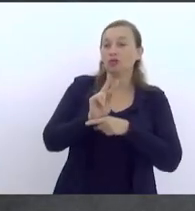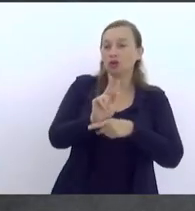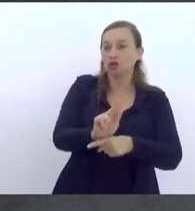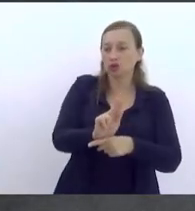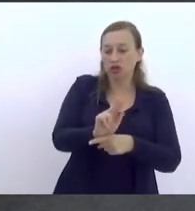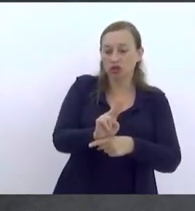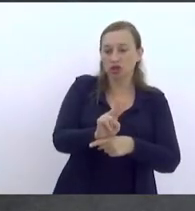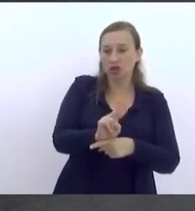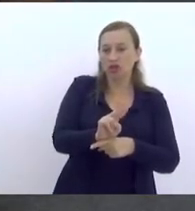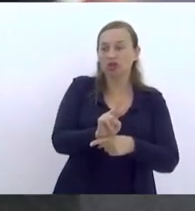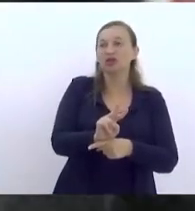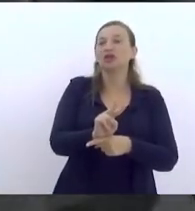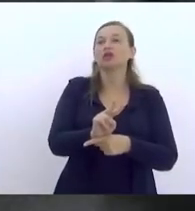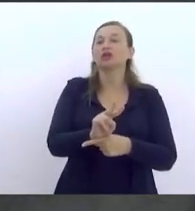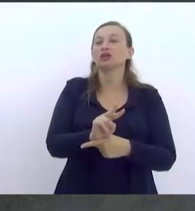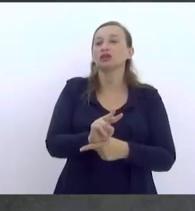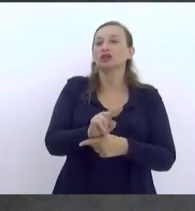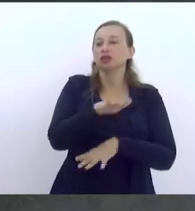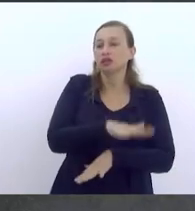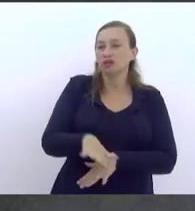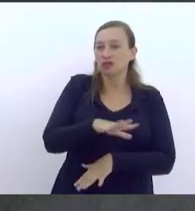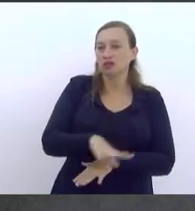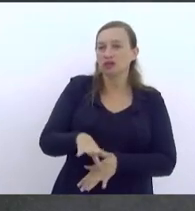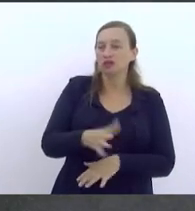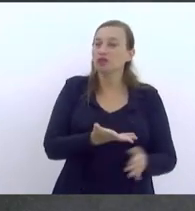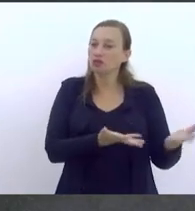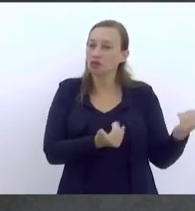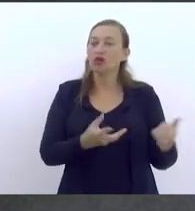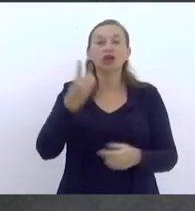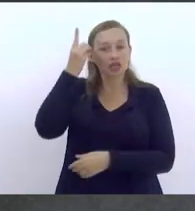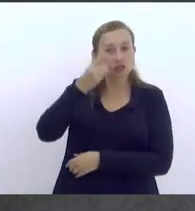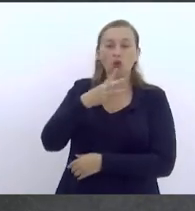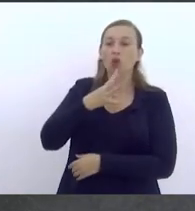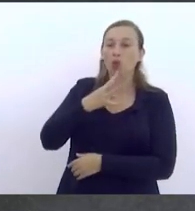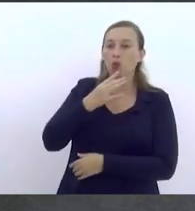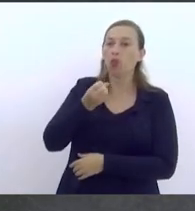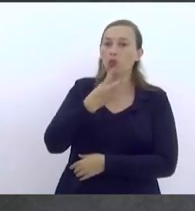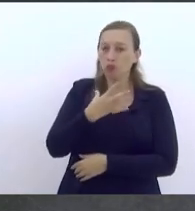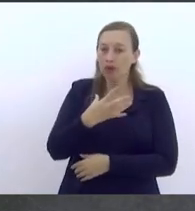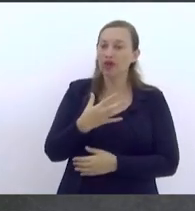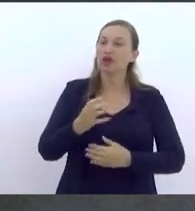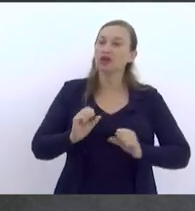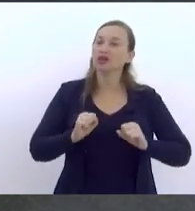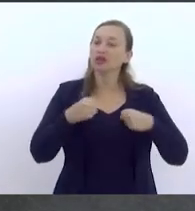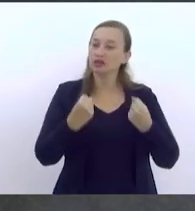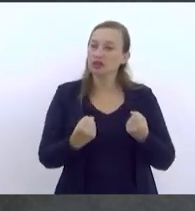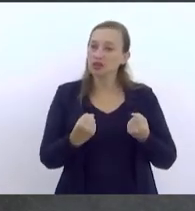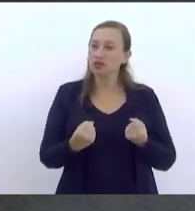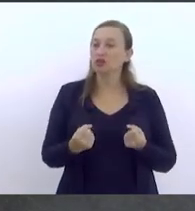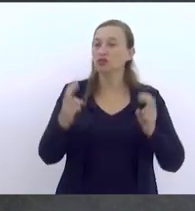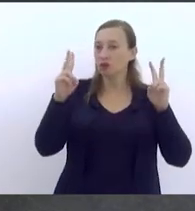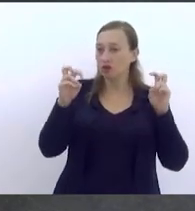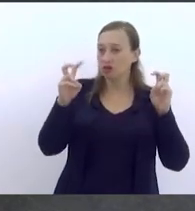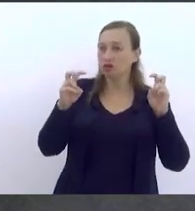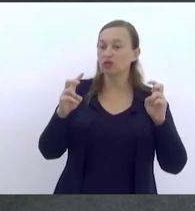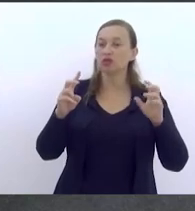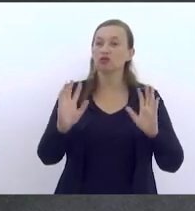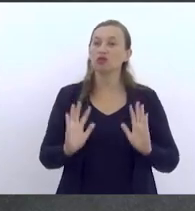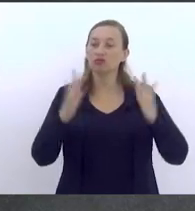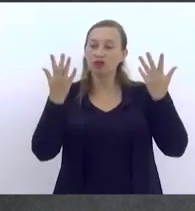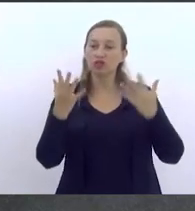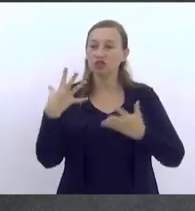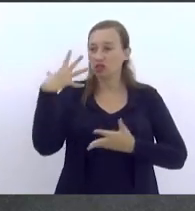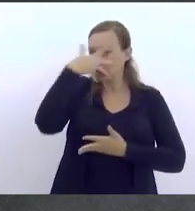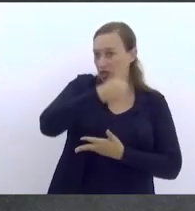Infância, Adolescente e da Juventude, que a deputada conhece muito bem, é defensora da causa, e teve lá um evento muito bonito